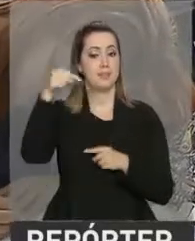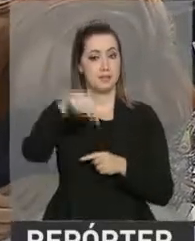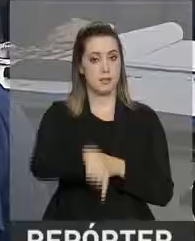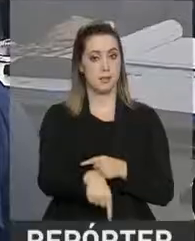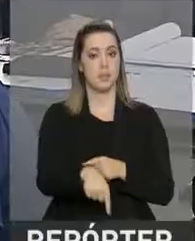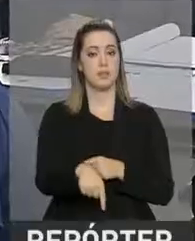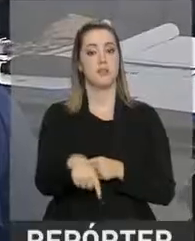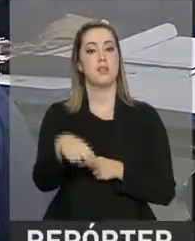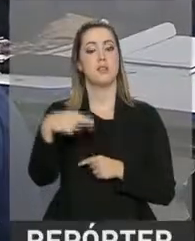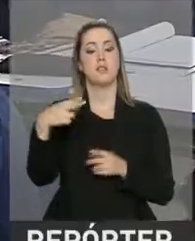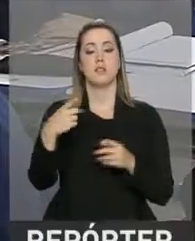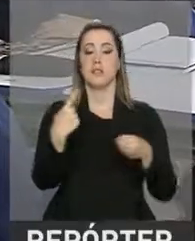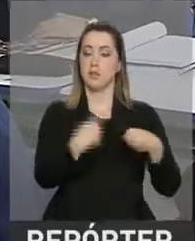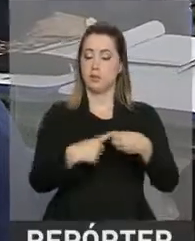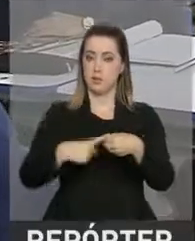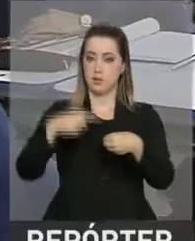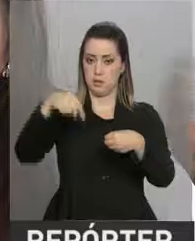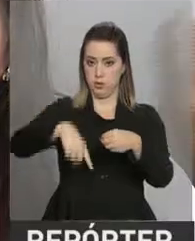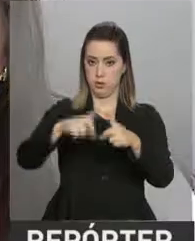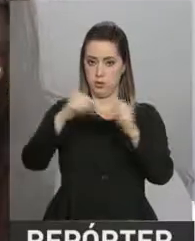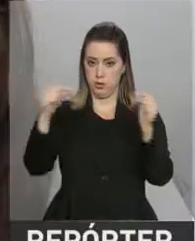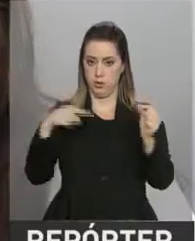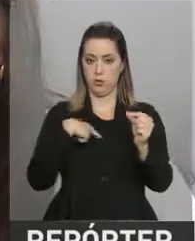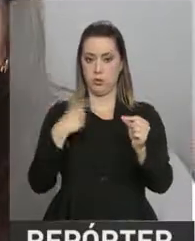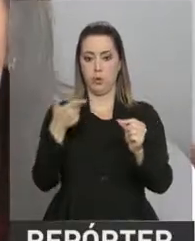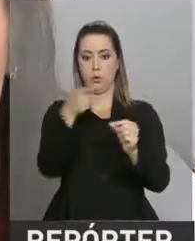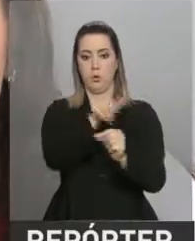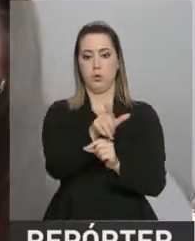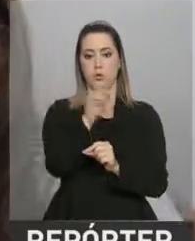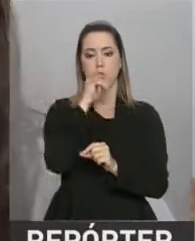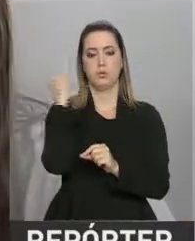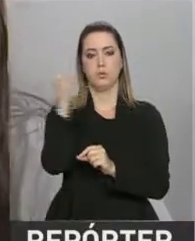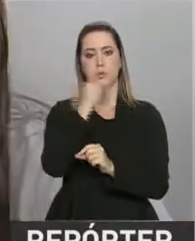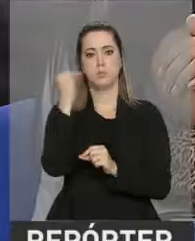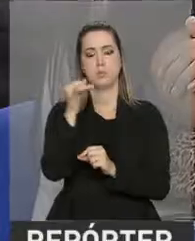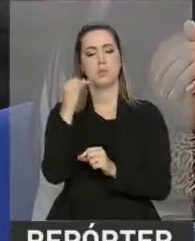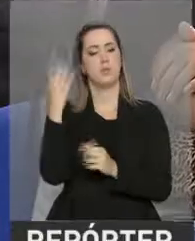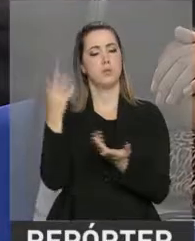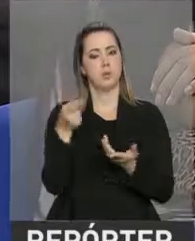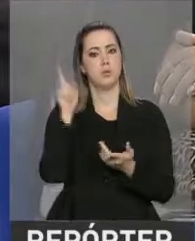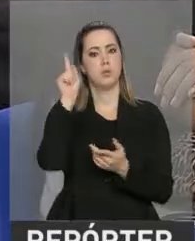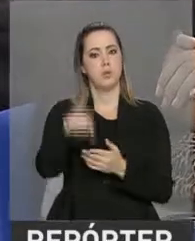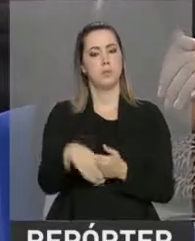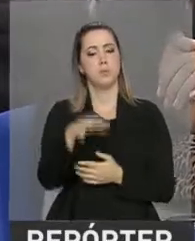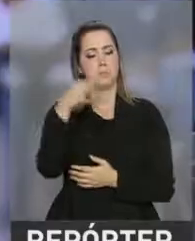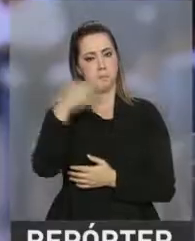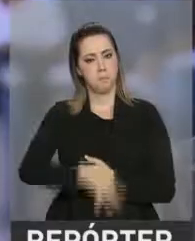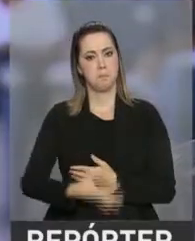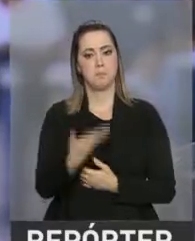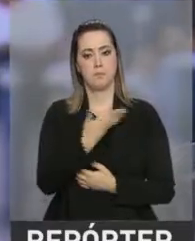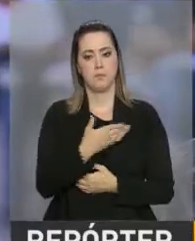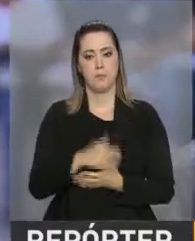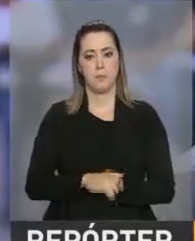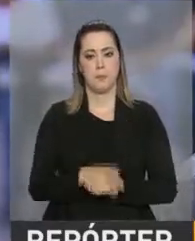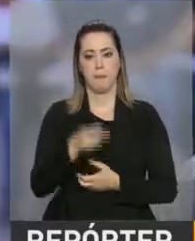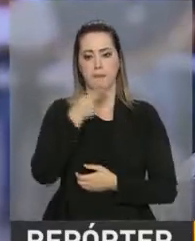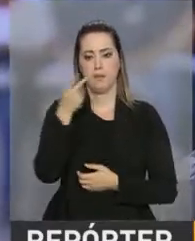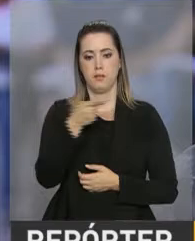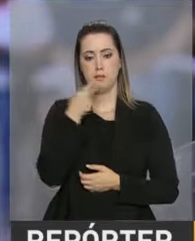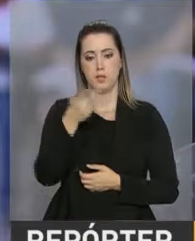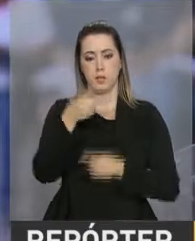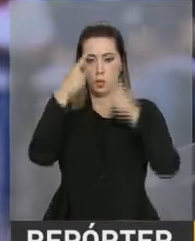entorno de brasília é um outro assunto muito importante que vai além do conteúdo dos livros didáticos é levado muito a sério falar sobre a violência